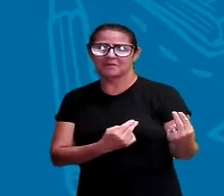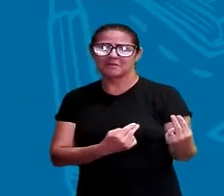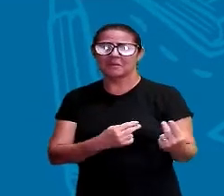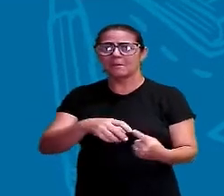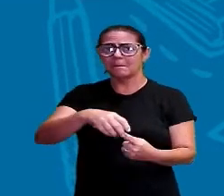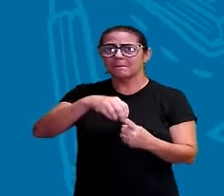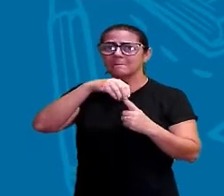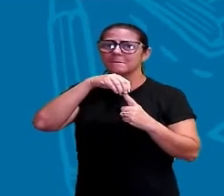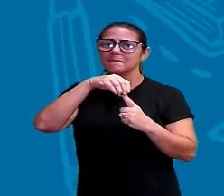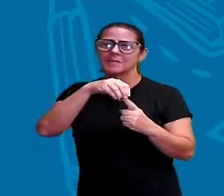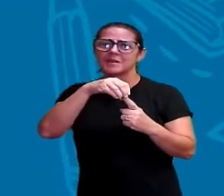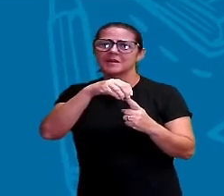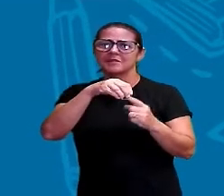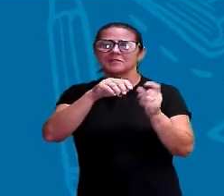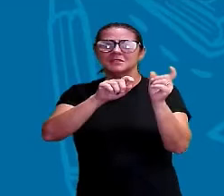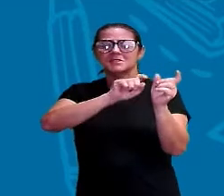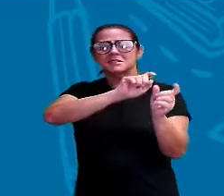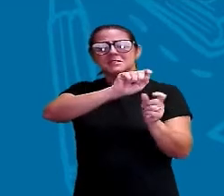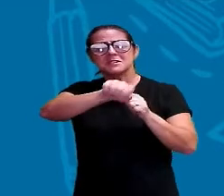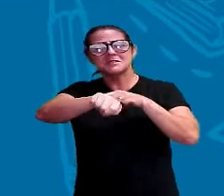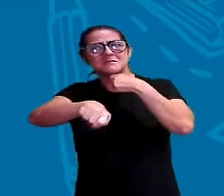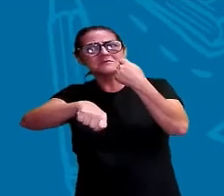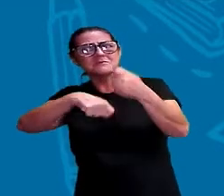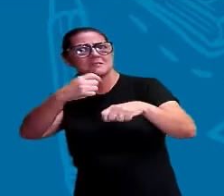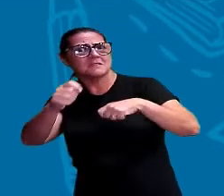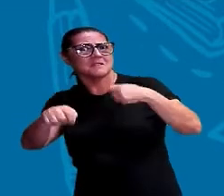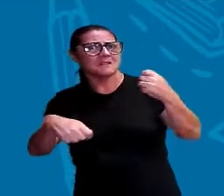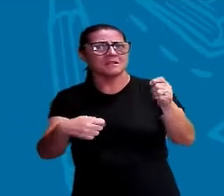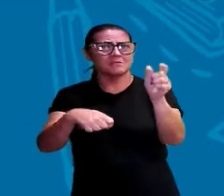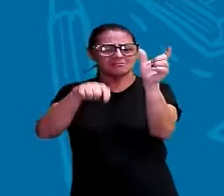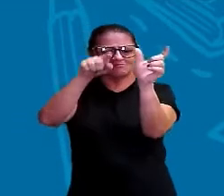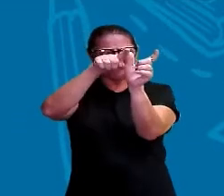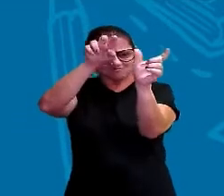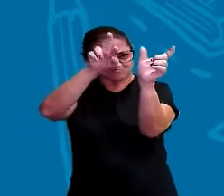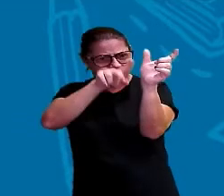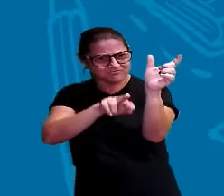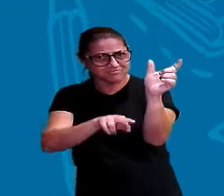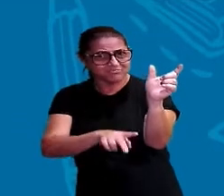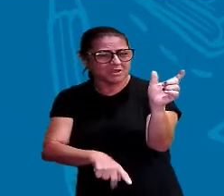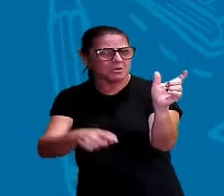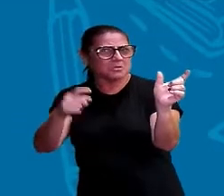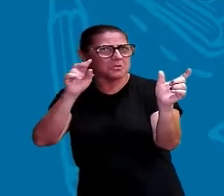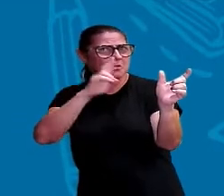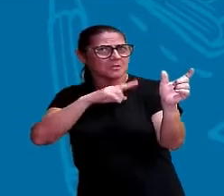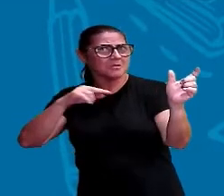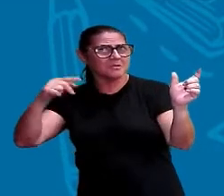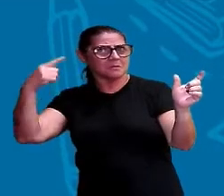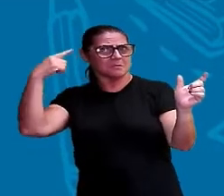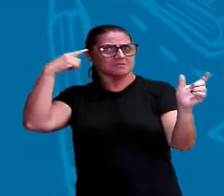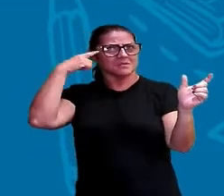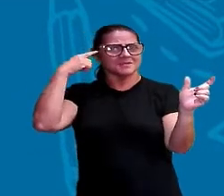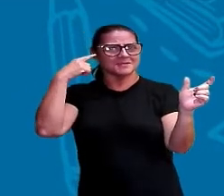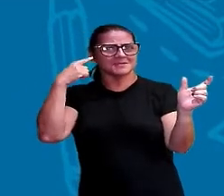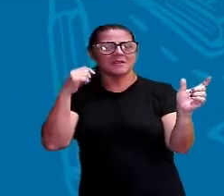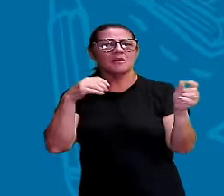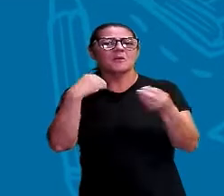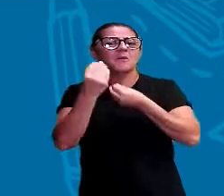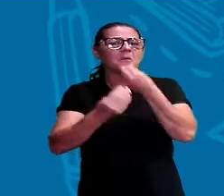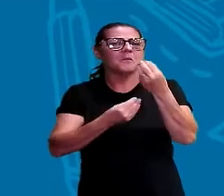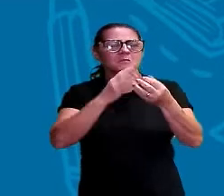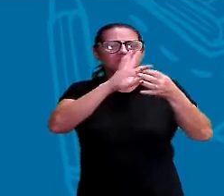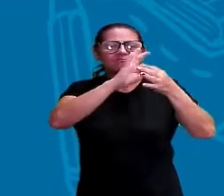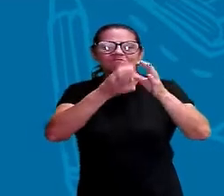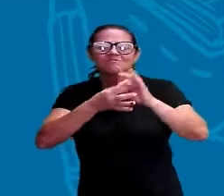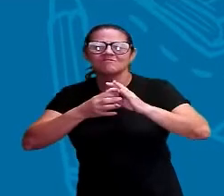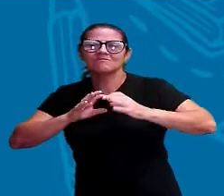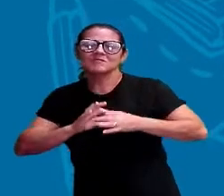palavra que pode ter determinados significados que nem a gente nunca pensou que ele teria. E isso acontece também na língua